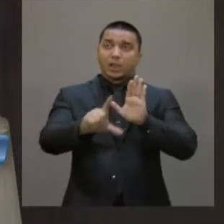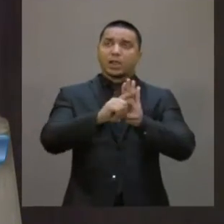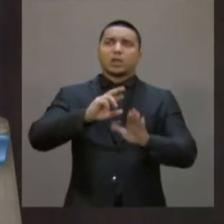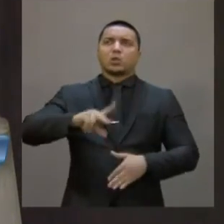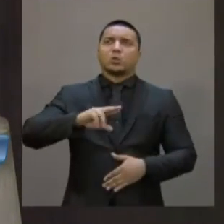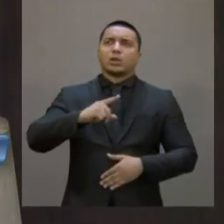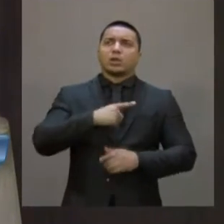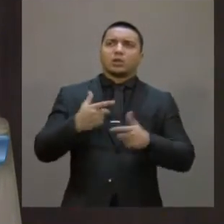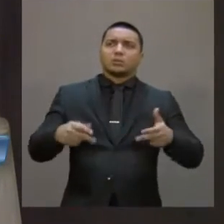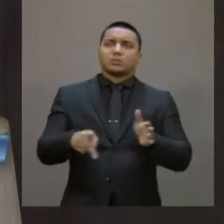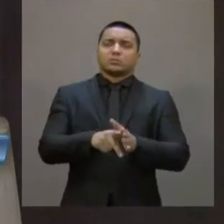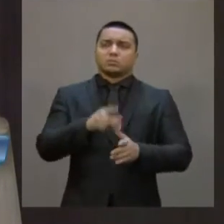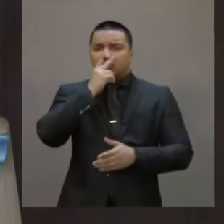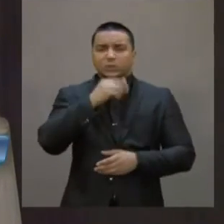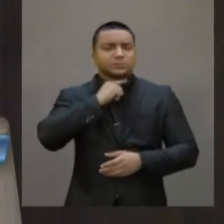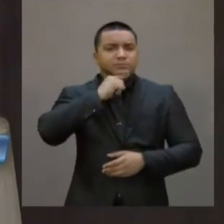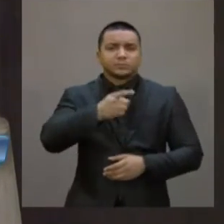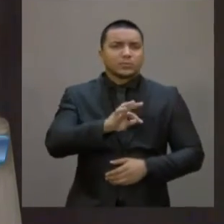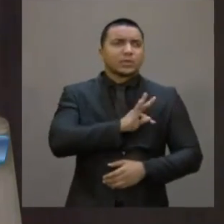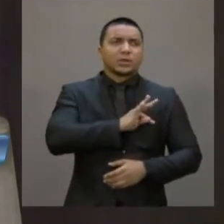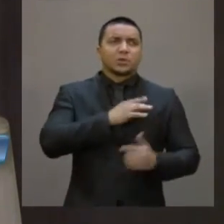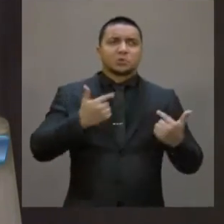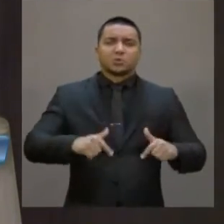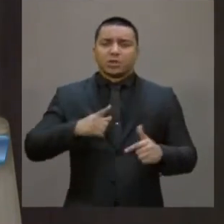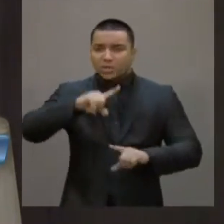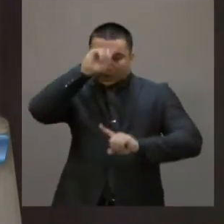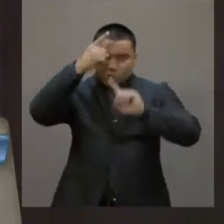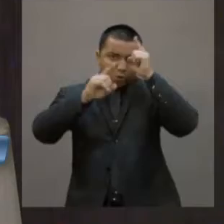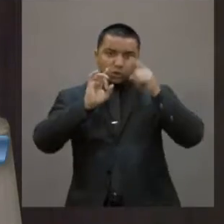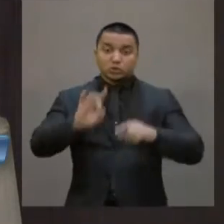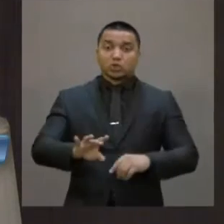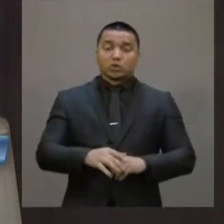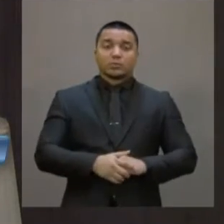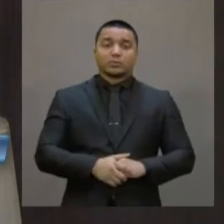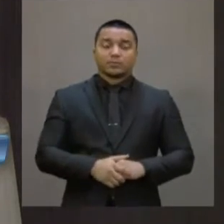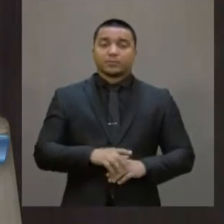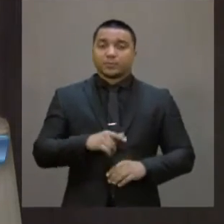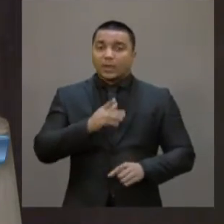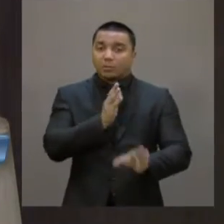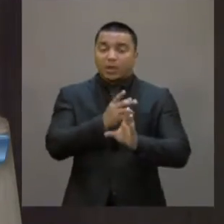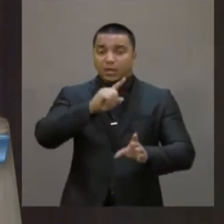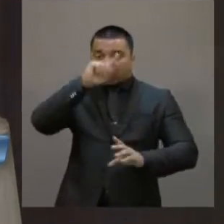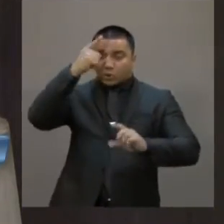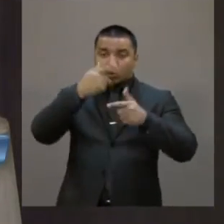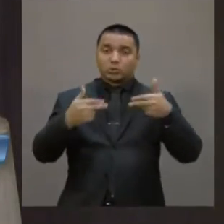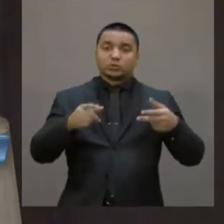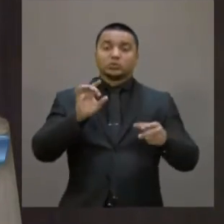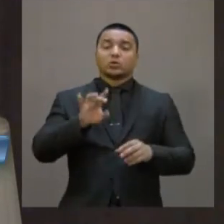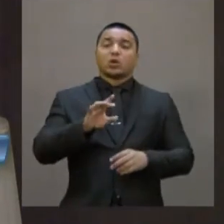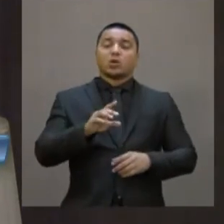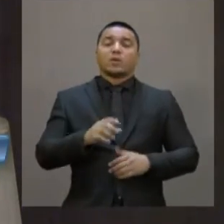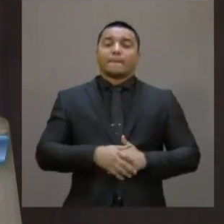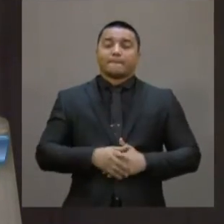tinha substrato técnico, era ideológico. Na verdade, quem age assim é que age por ideologia e